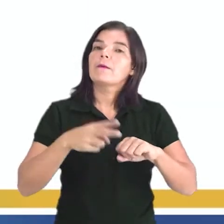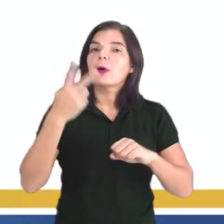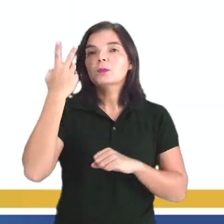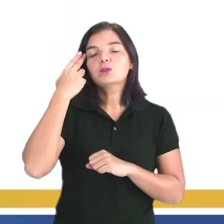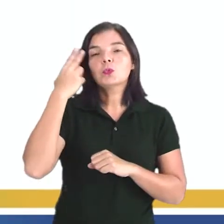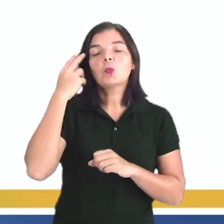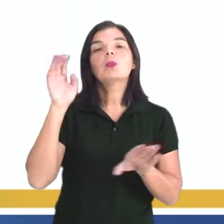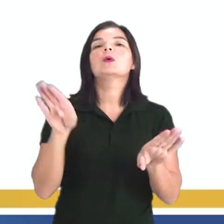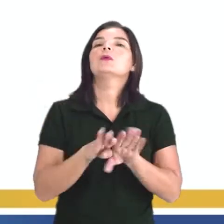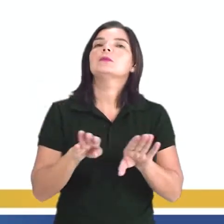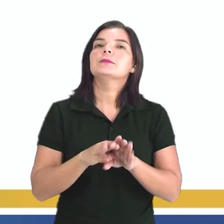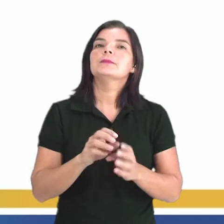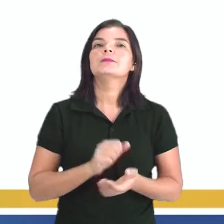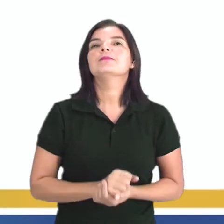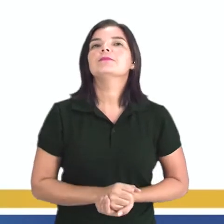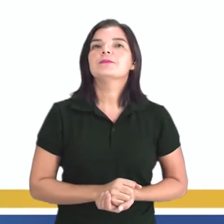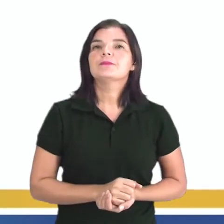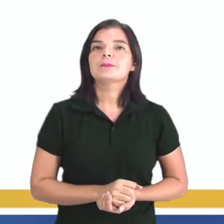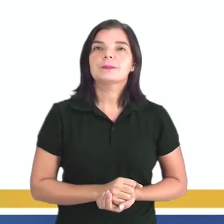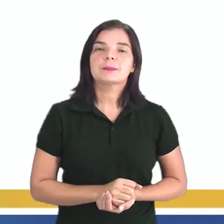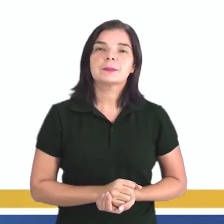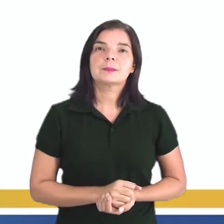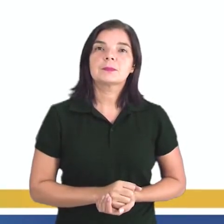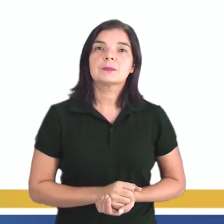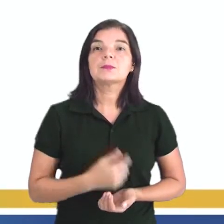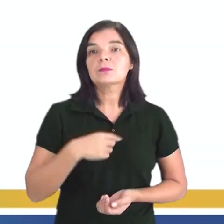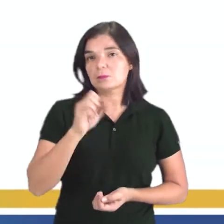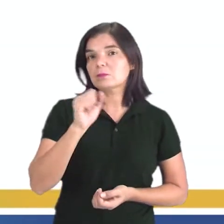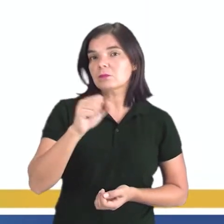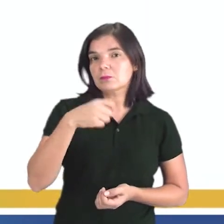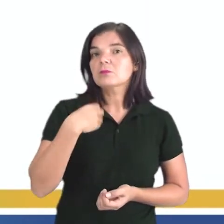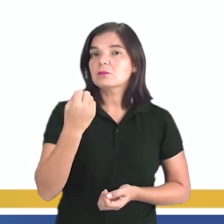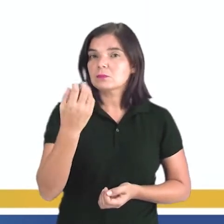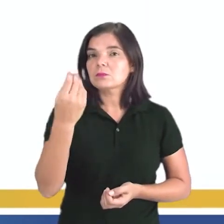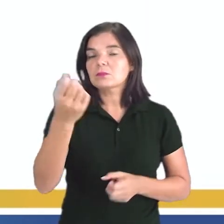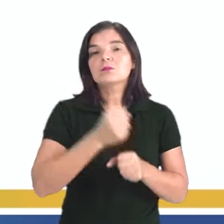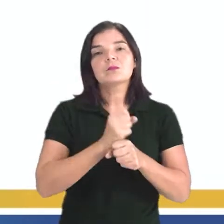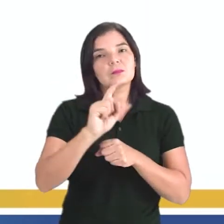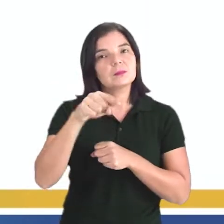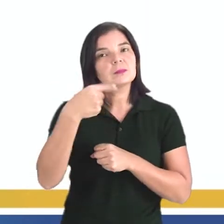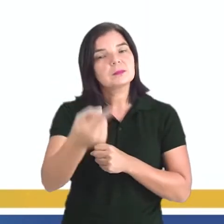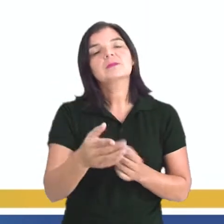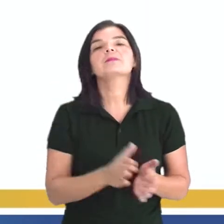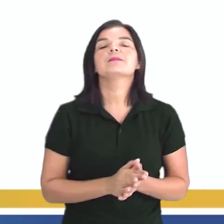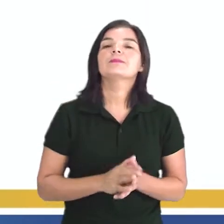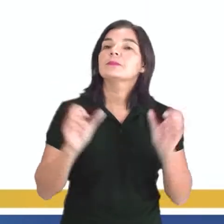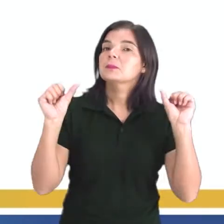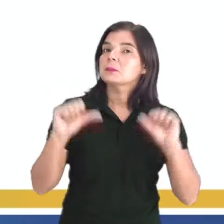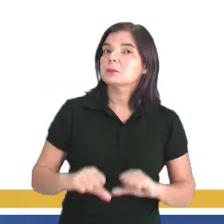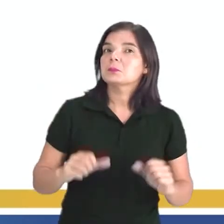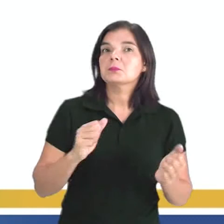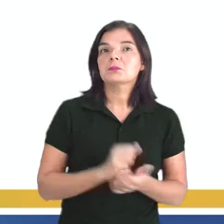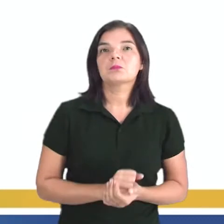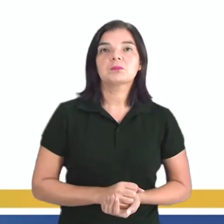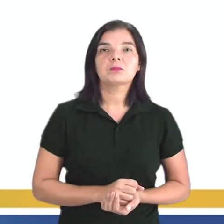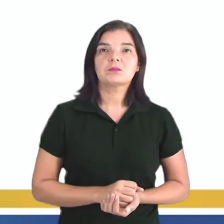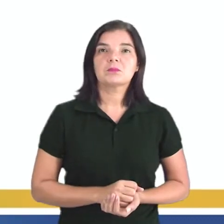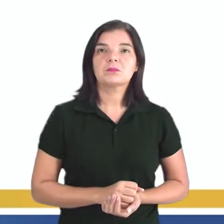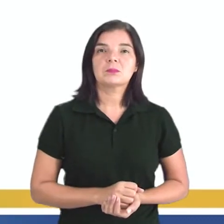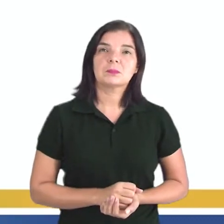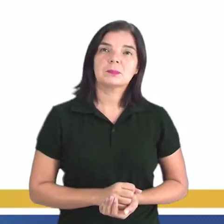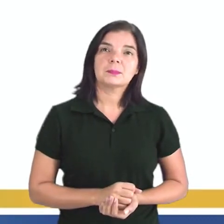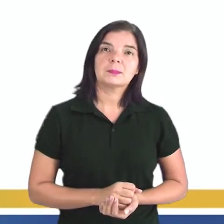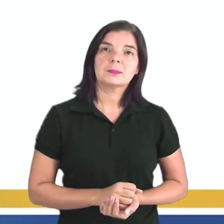normal. Então, yes, I will travel next year. Sim, eu viajarei no ano que vem. E na forma negativa, você usa o